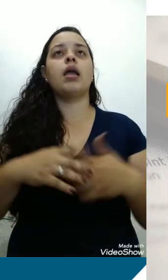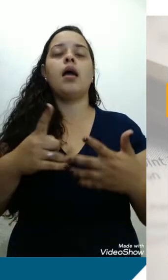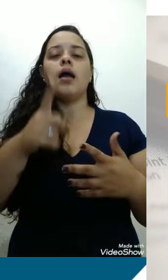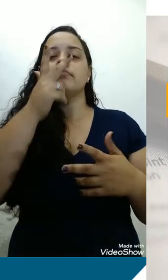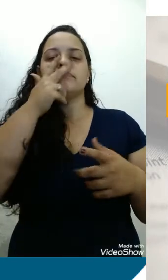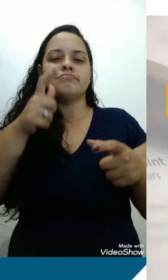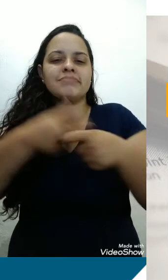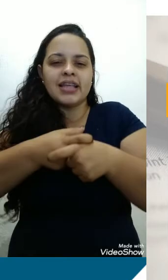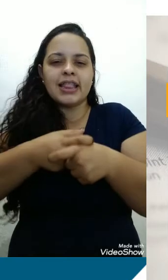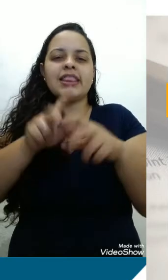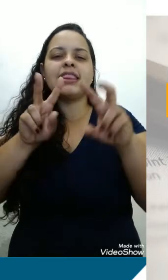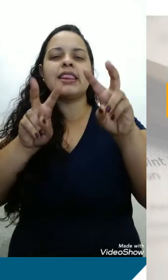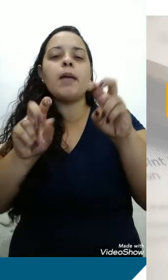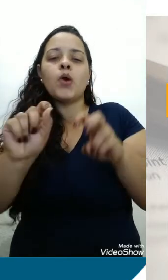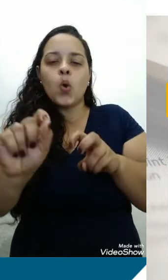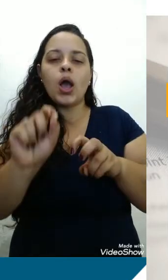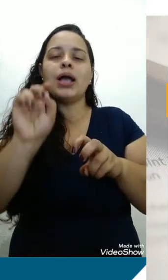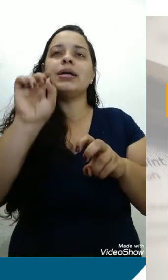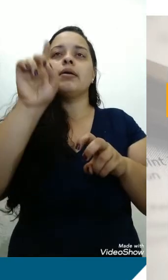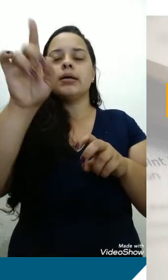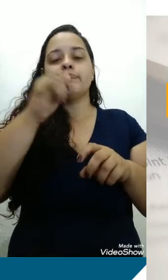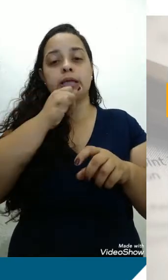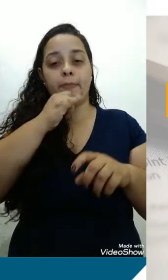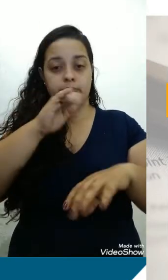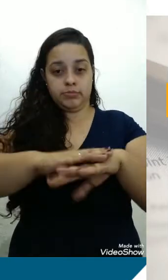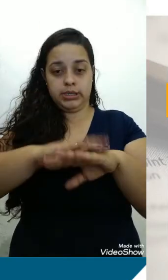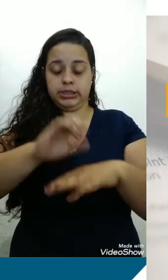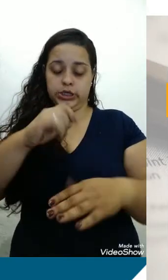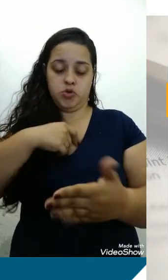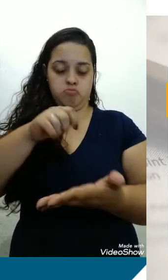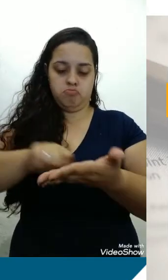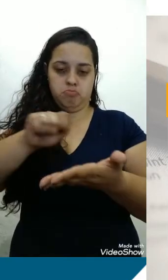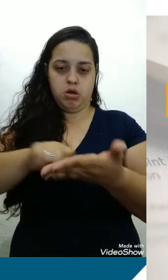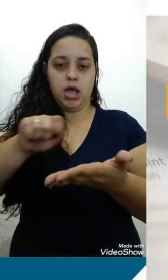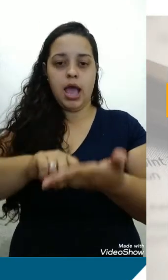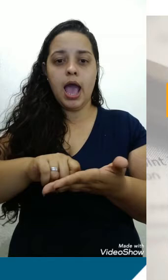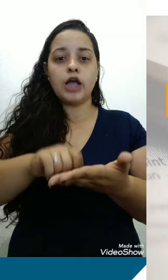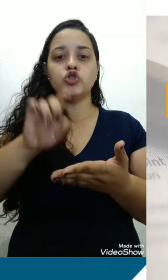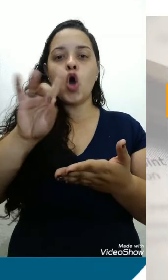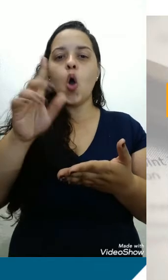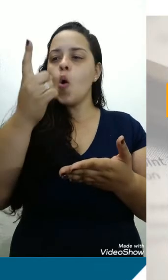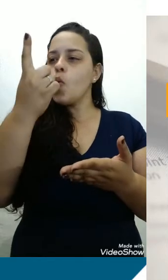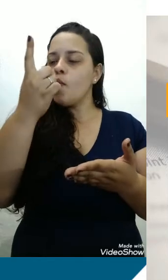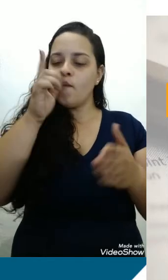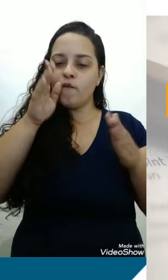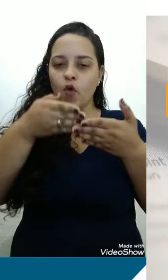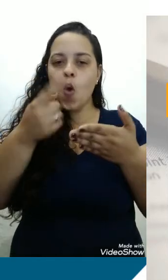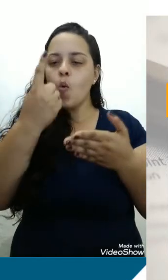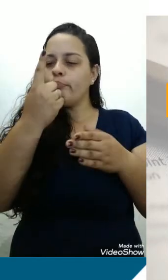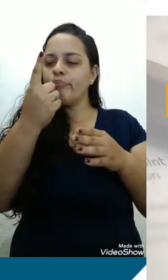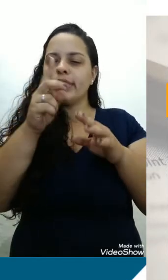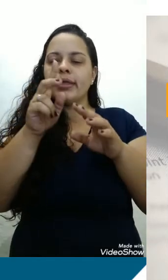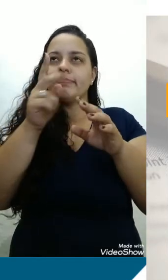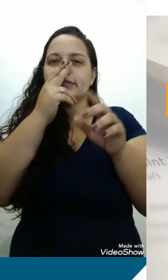O tangenciamento do tema acontece quando o candidato escreve uma redação que aborda somente um aspecto, um elemento da